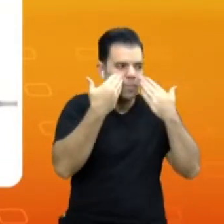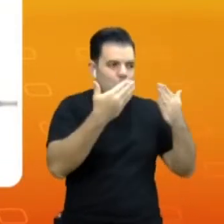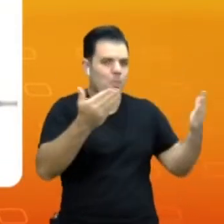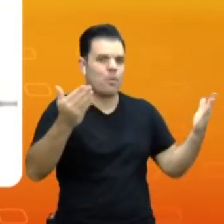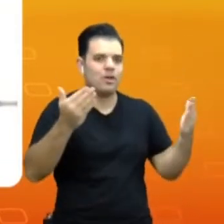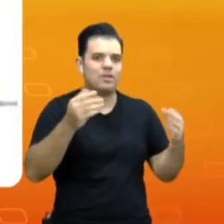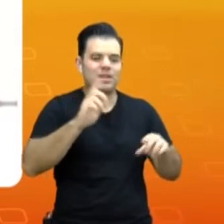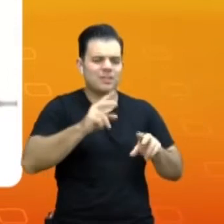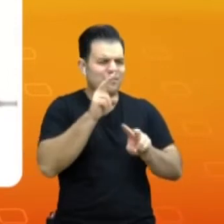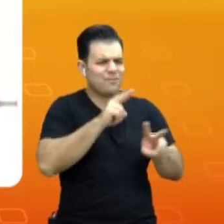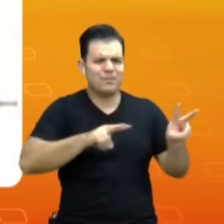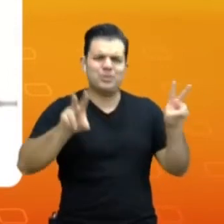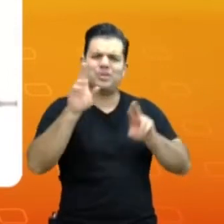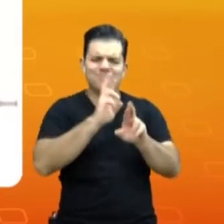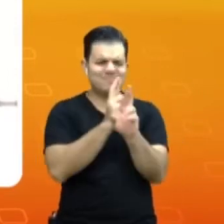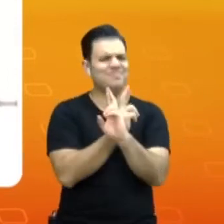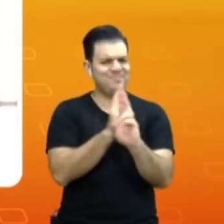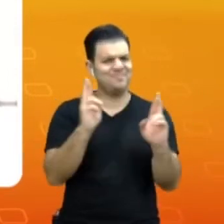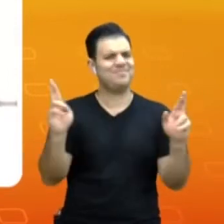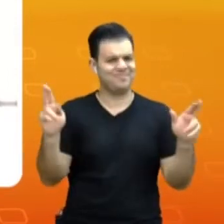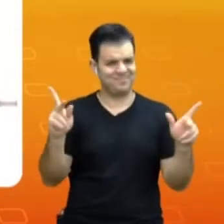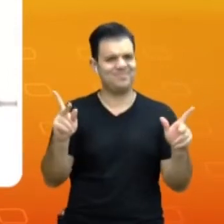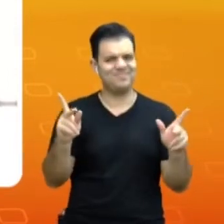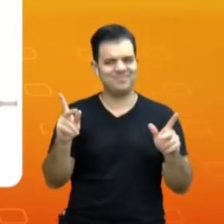realmente um visual diferente, né,